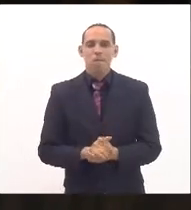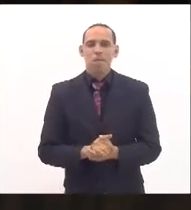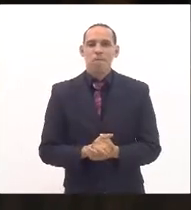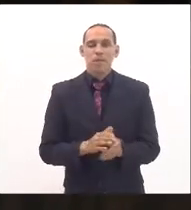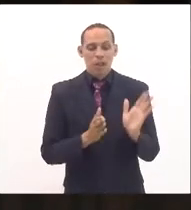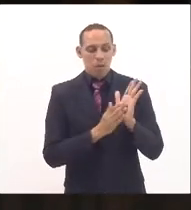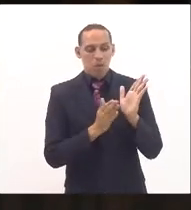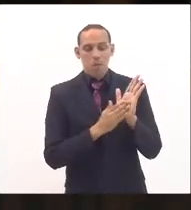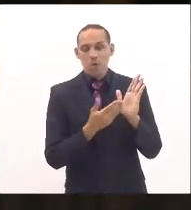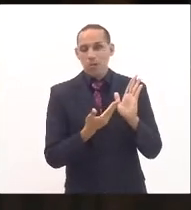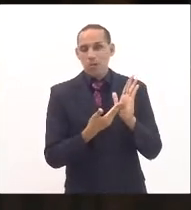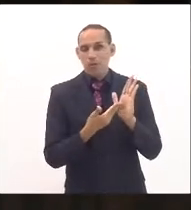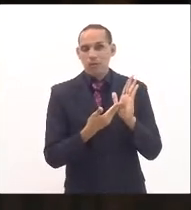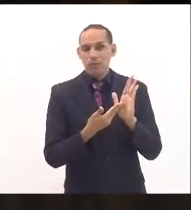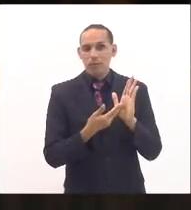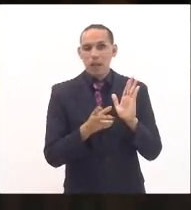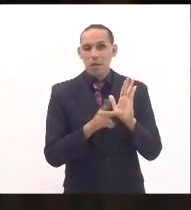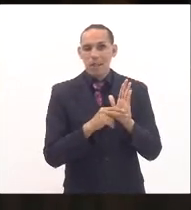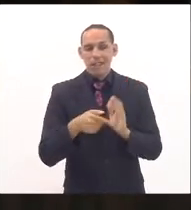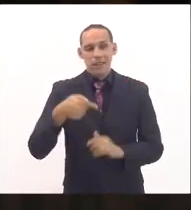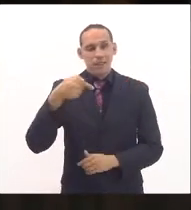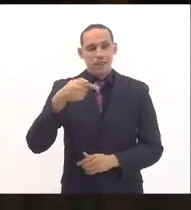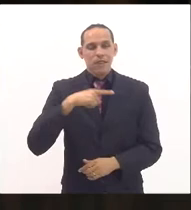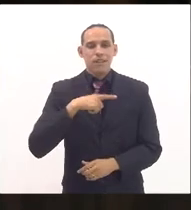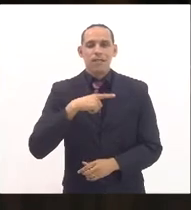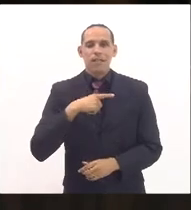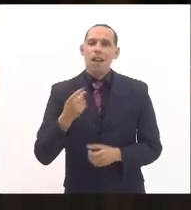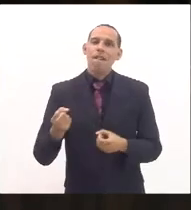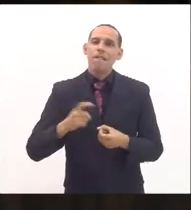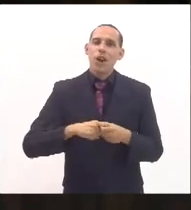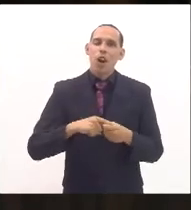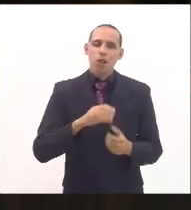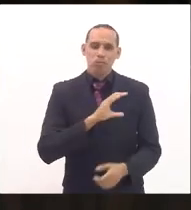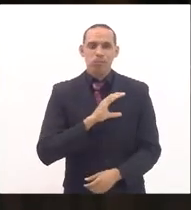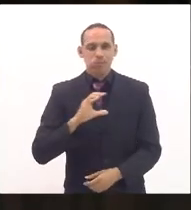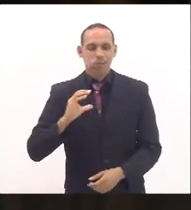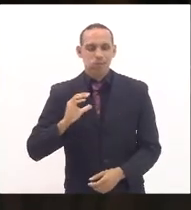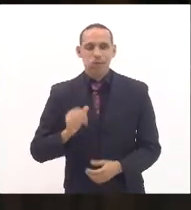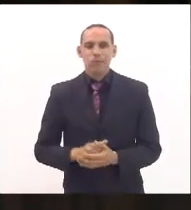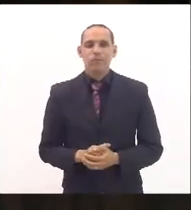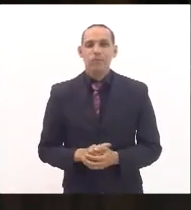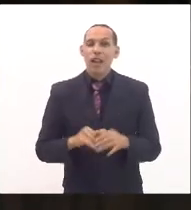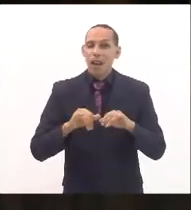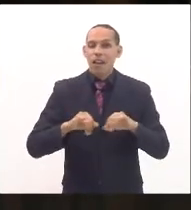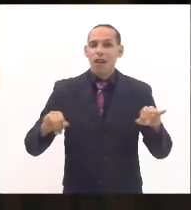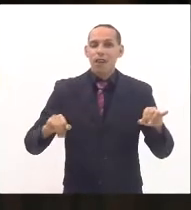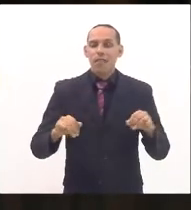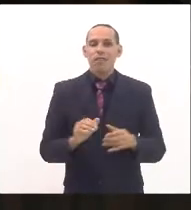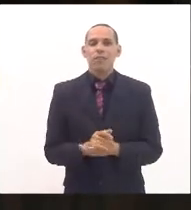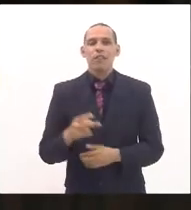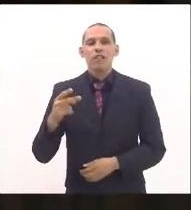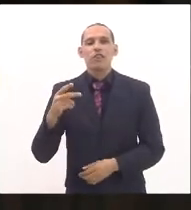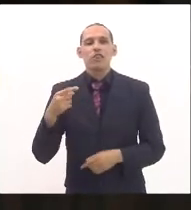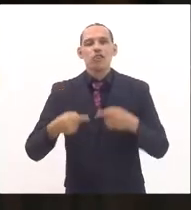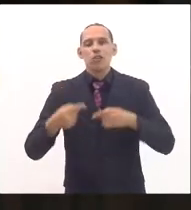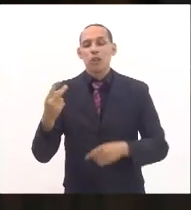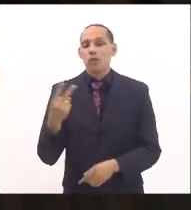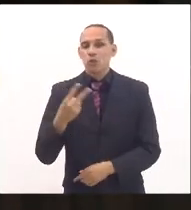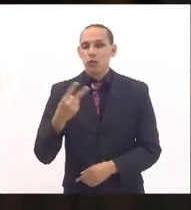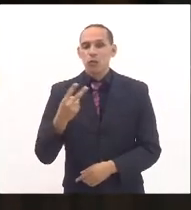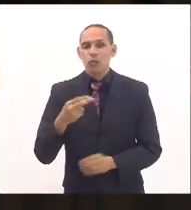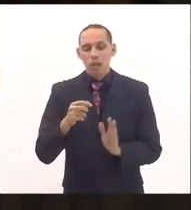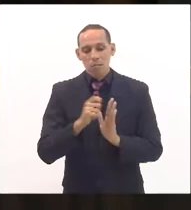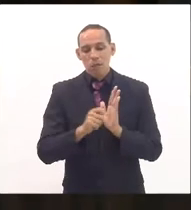presente proposta recebeu 7 emendas e retorna às comissões. Anuncio, em segunda discussão, redação do